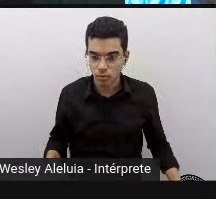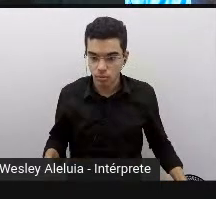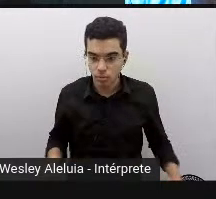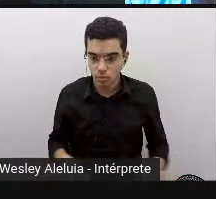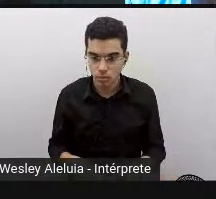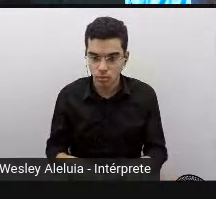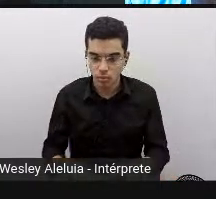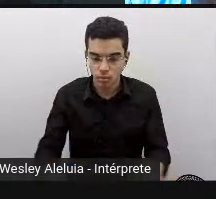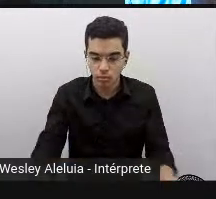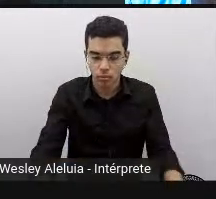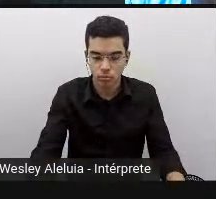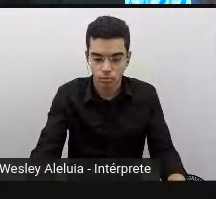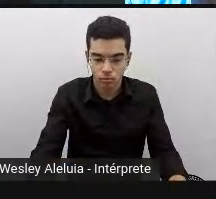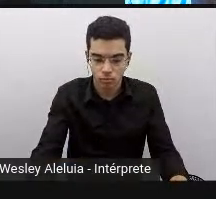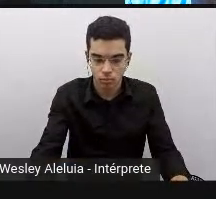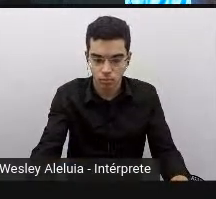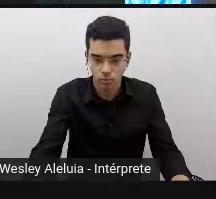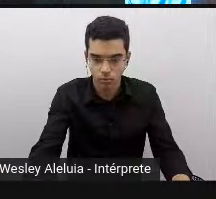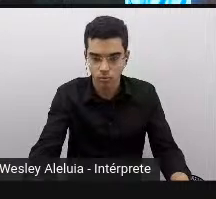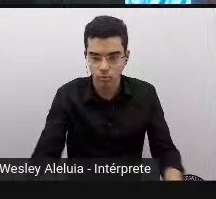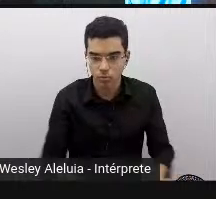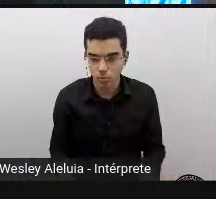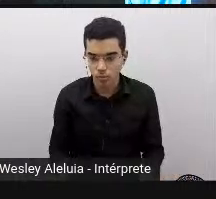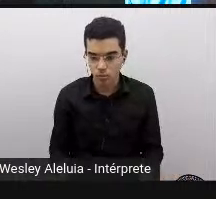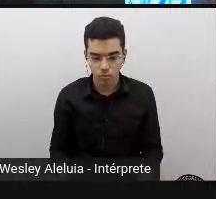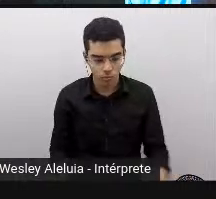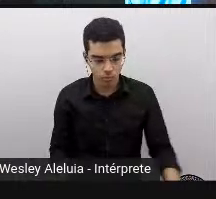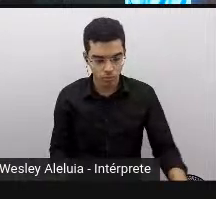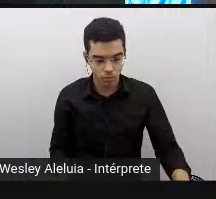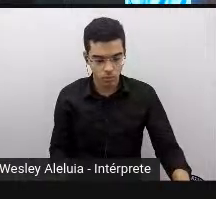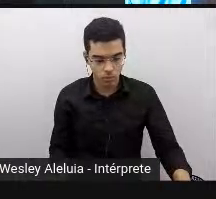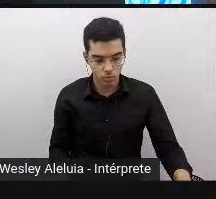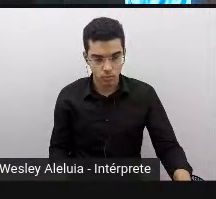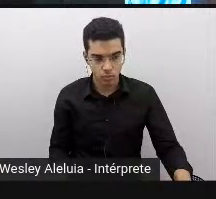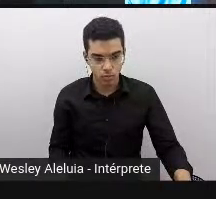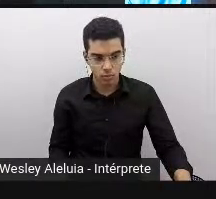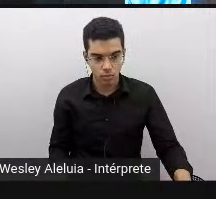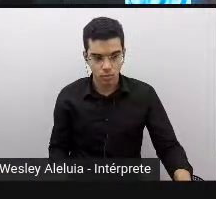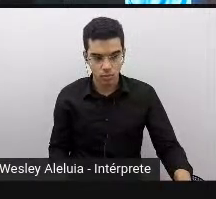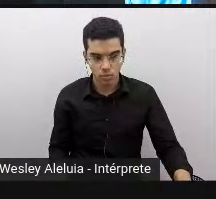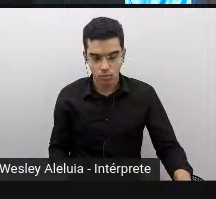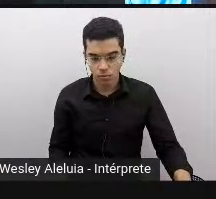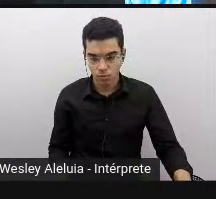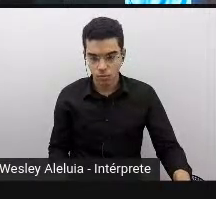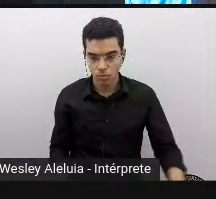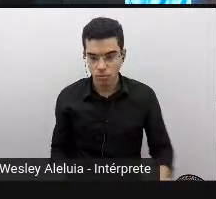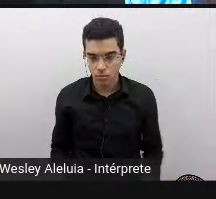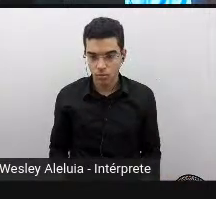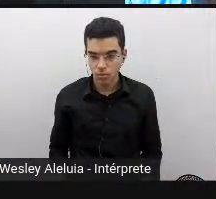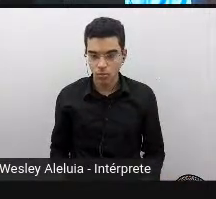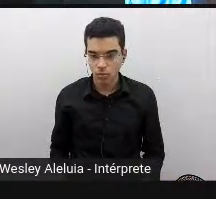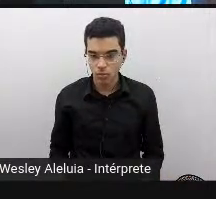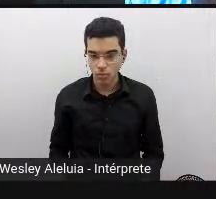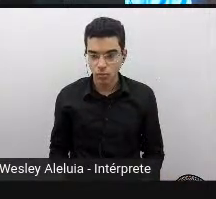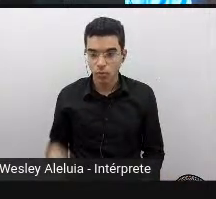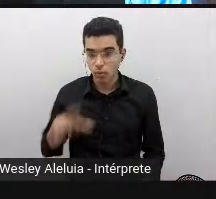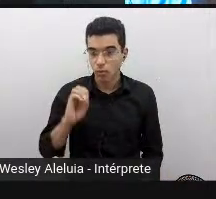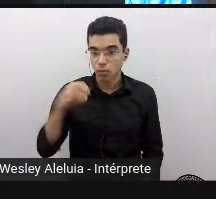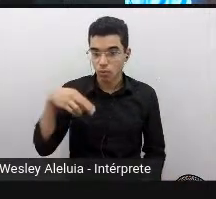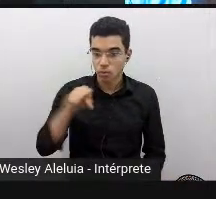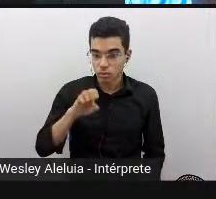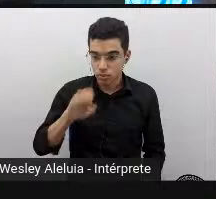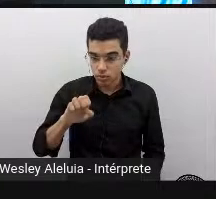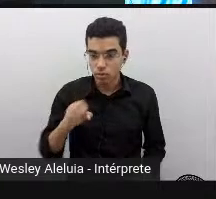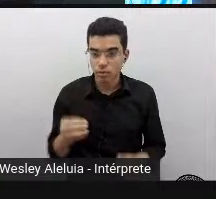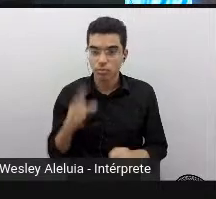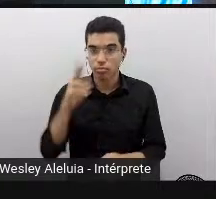extinto em 1994 pelo governo de Fernando Henrique Cardoso. Em 2003, ele foi reinstituído o Conselho